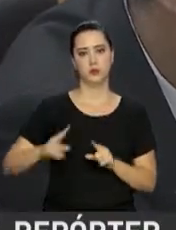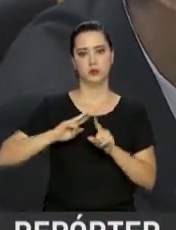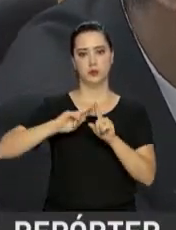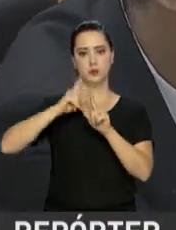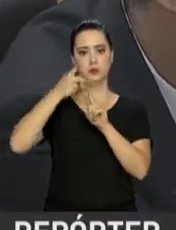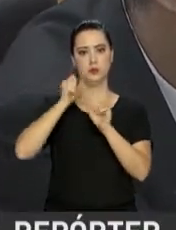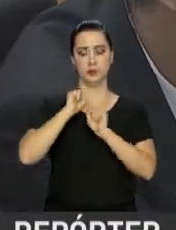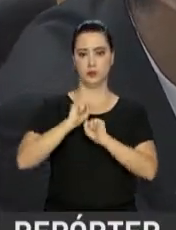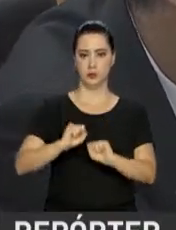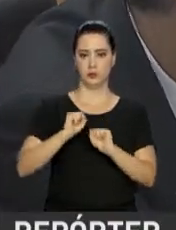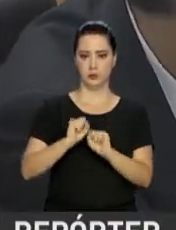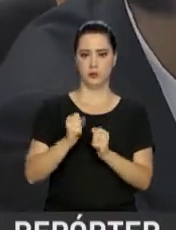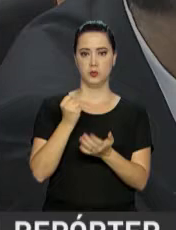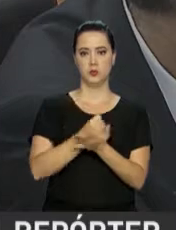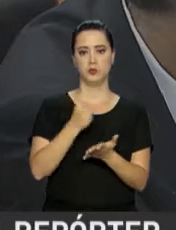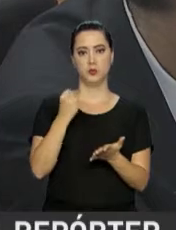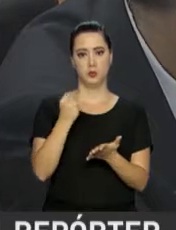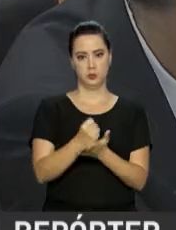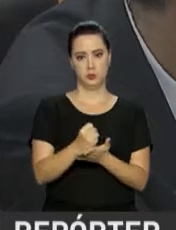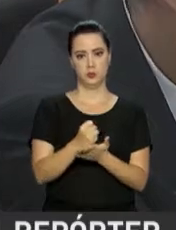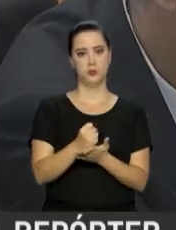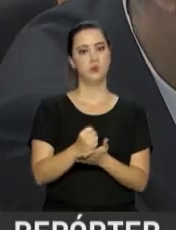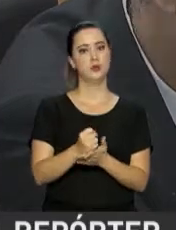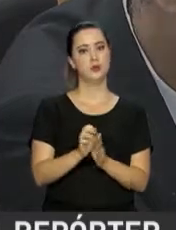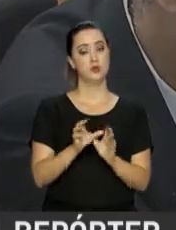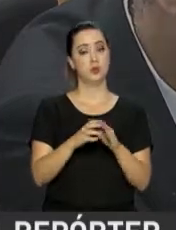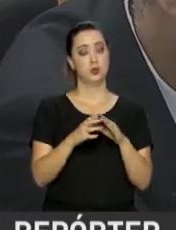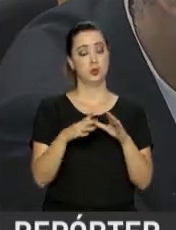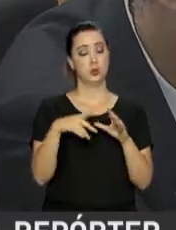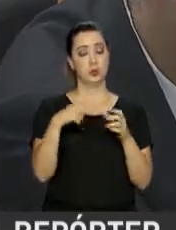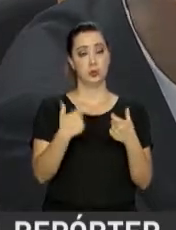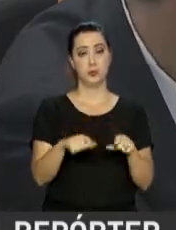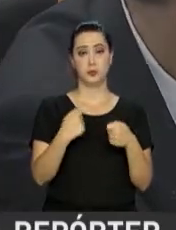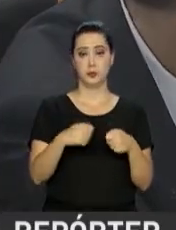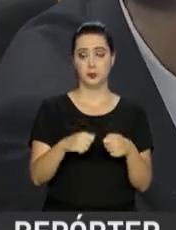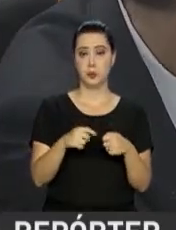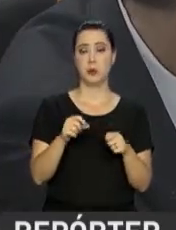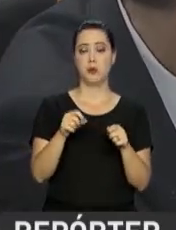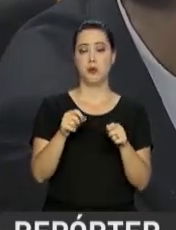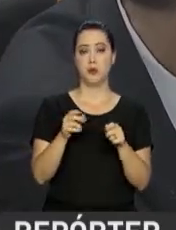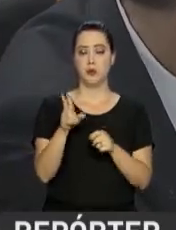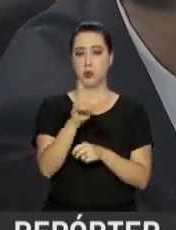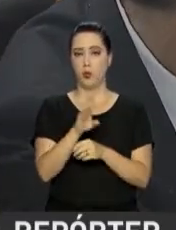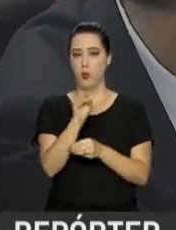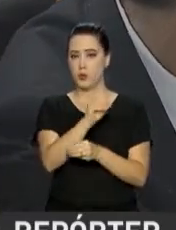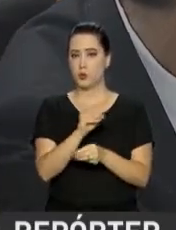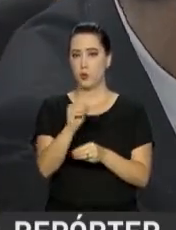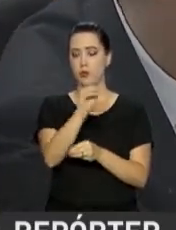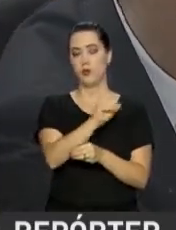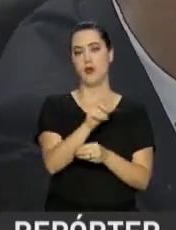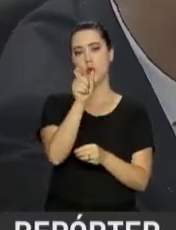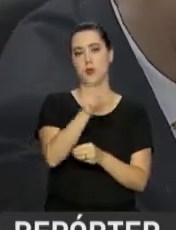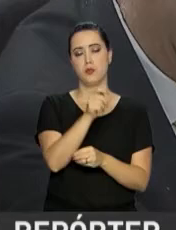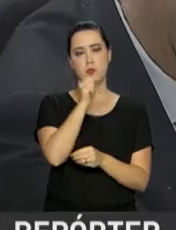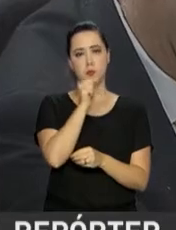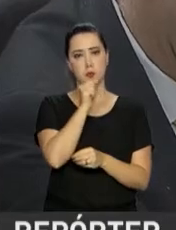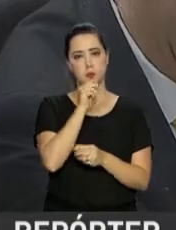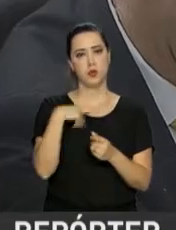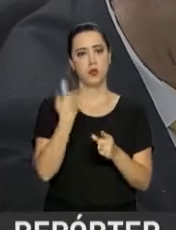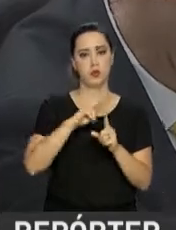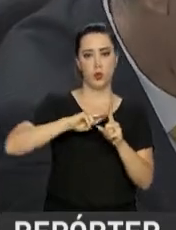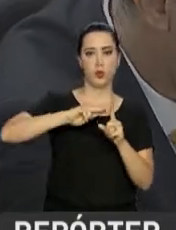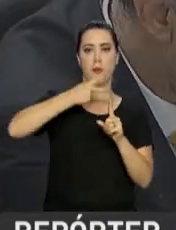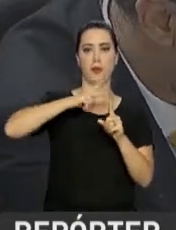a capacidade de contratação de entidades e quase dobrando a quantidade de pessoas atendidas. Isso